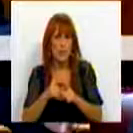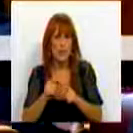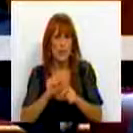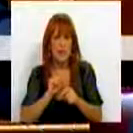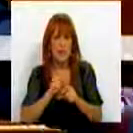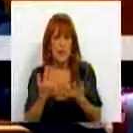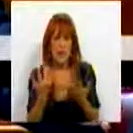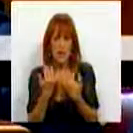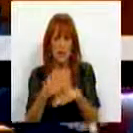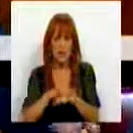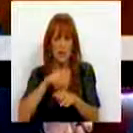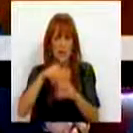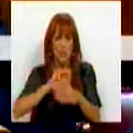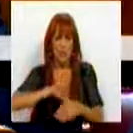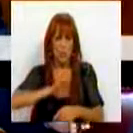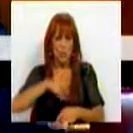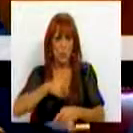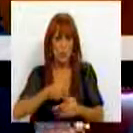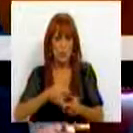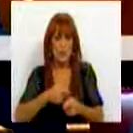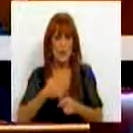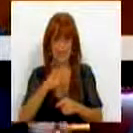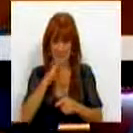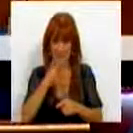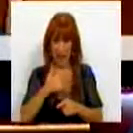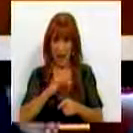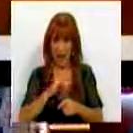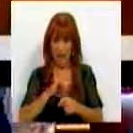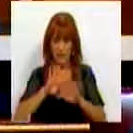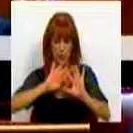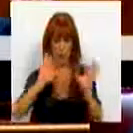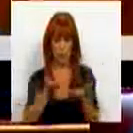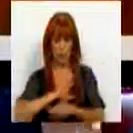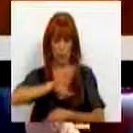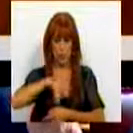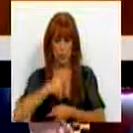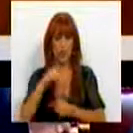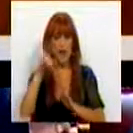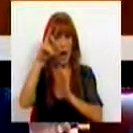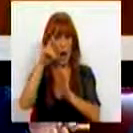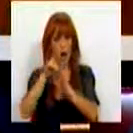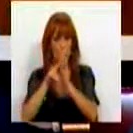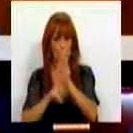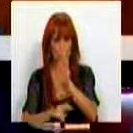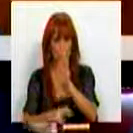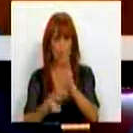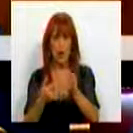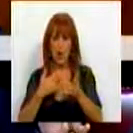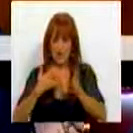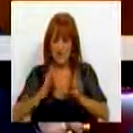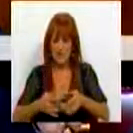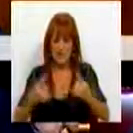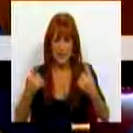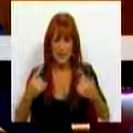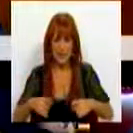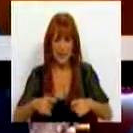nossa inserção hoje no mundo. E que se queremos uma globalização regulada, nós temos de